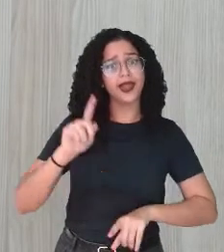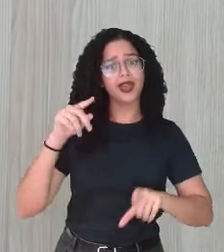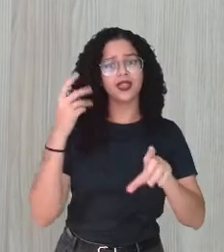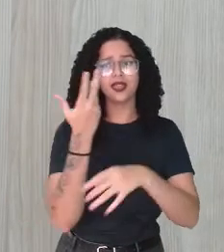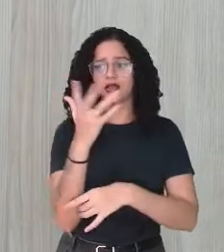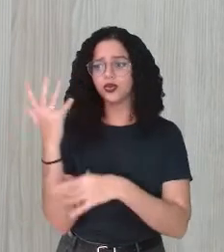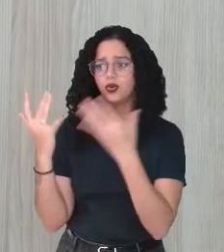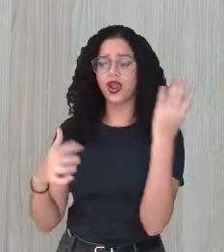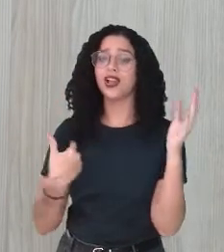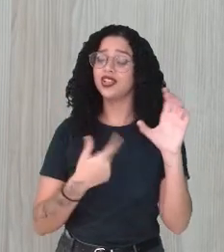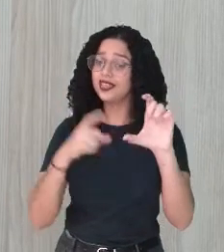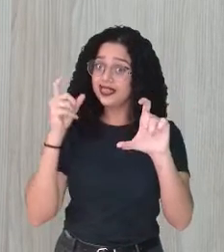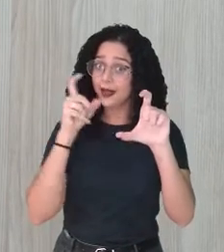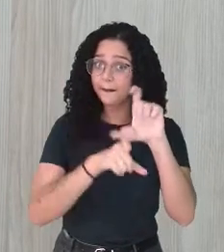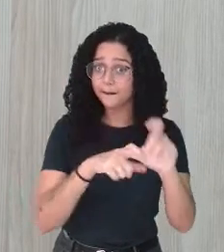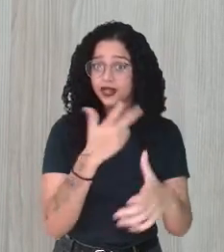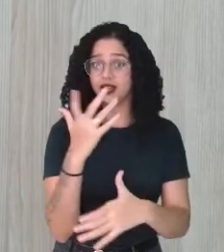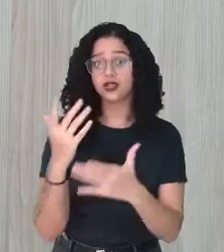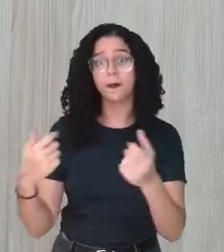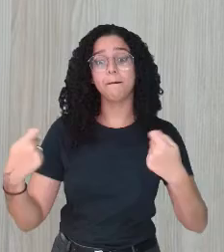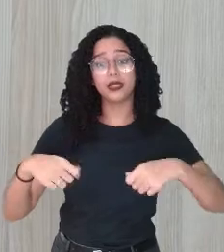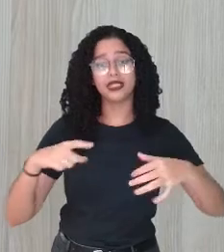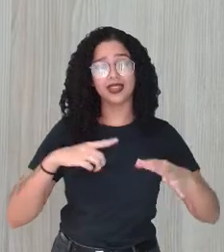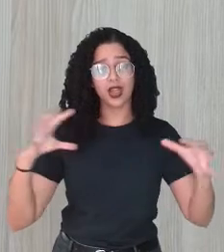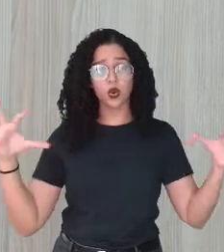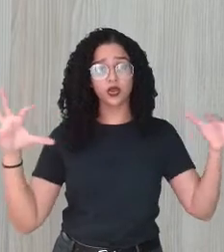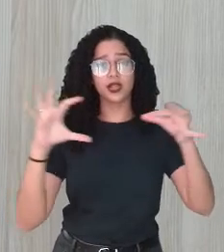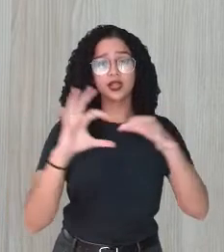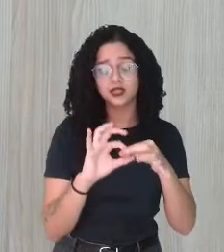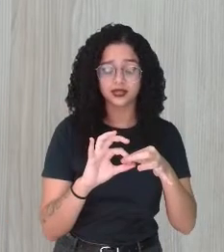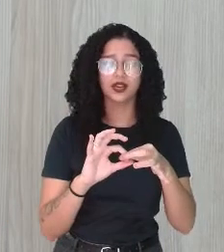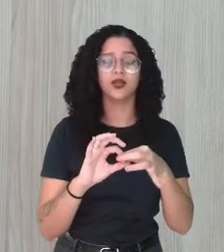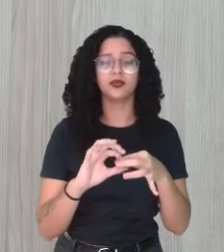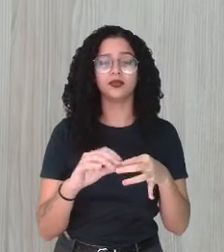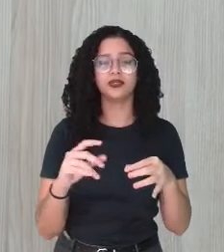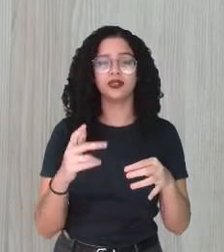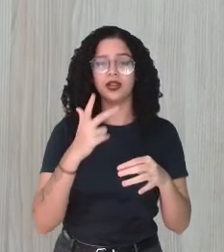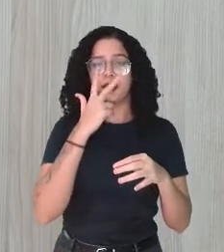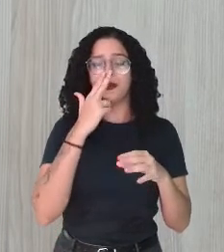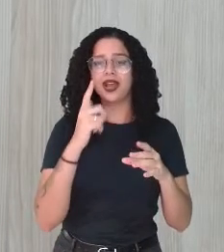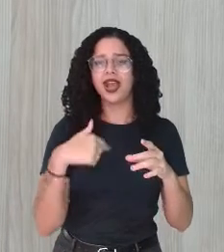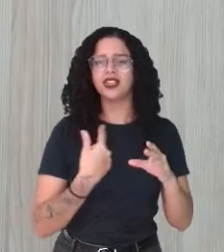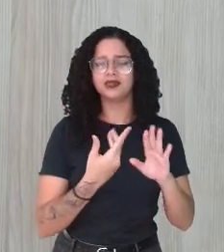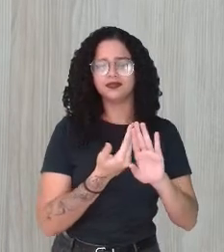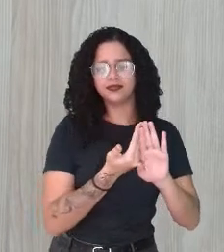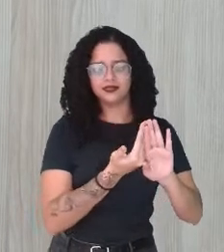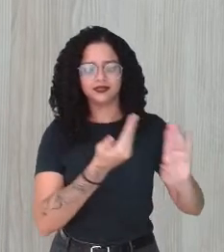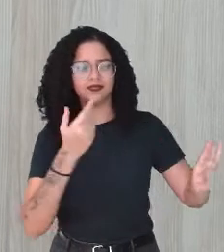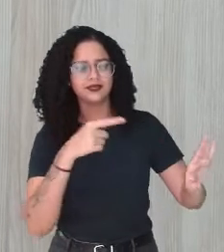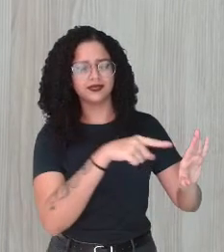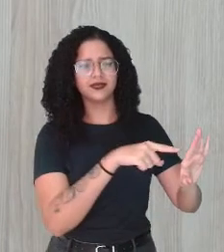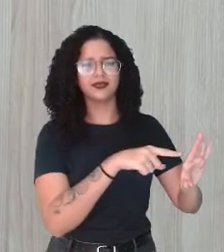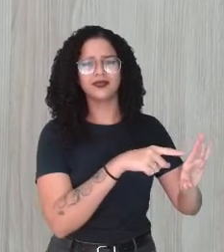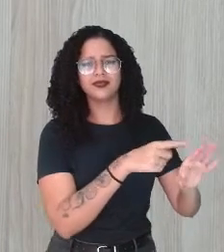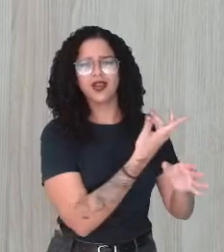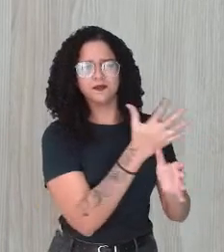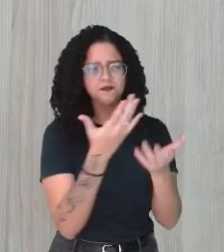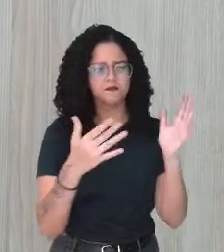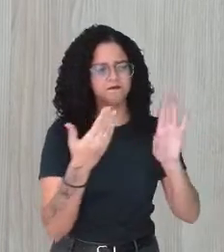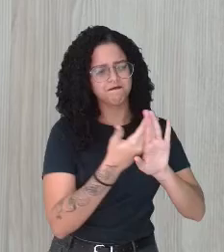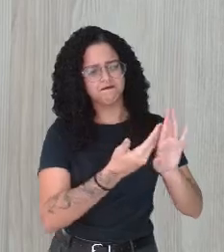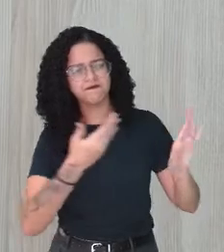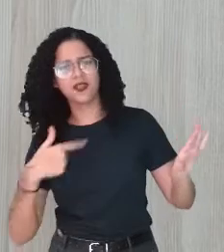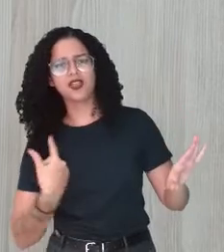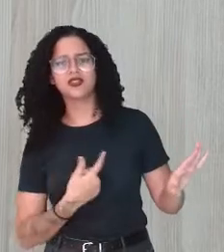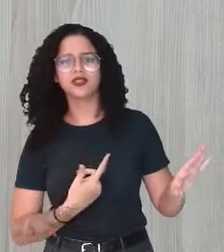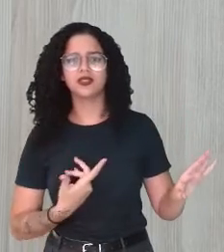dela, né? Precisamos ter essa conexão. Estamos muito desconectados com o meio ambiente, com a natureza,